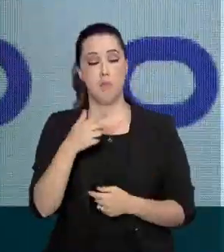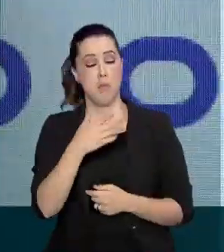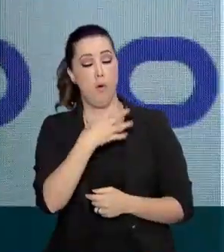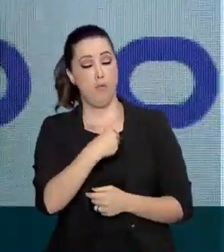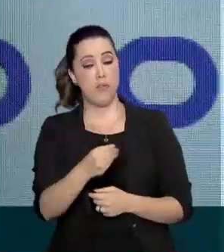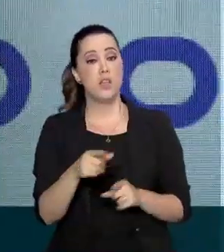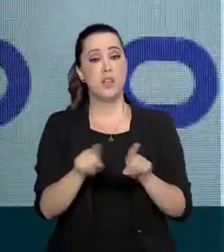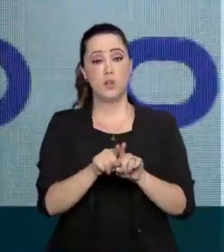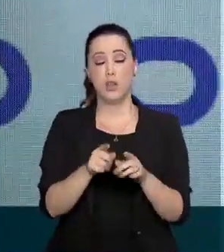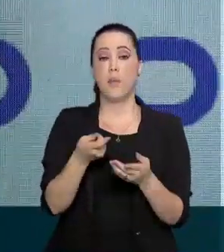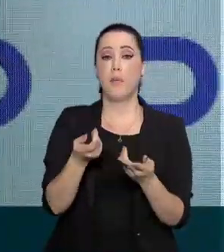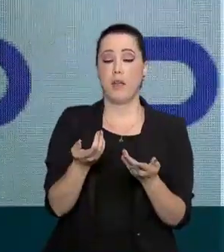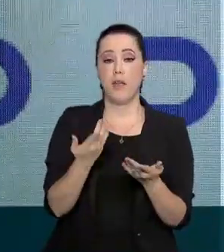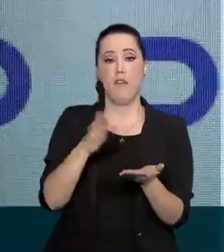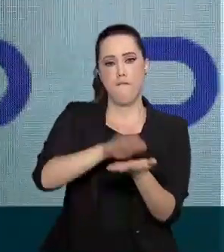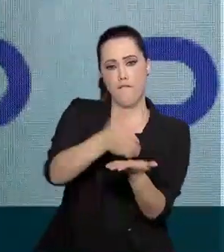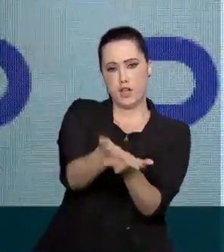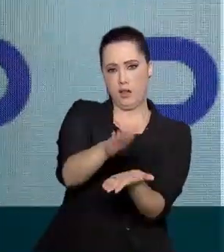também entregou pizza nos Estados Unidos.